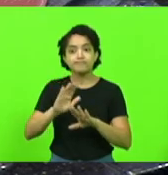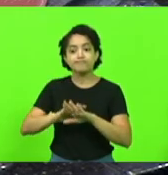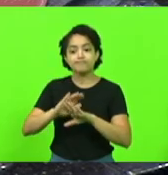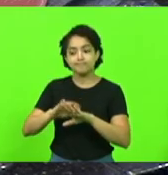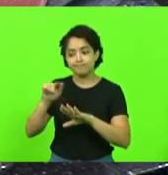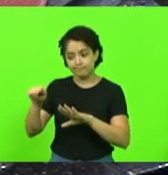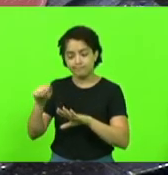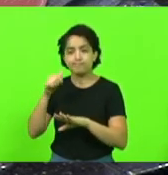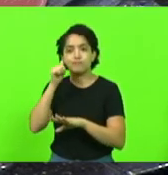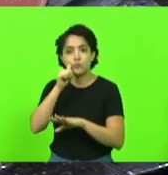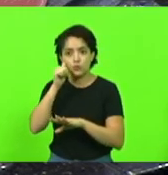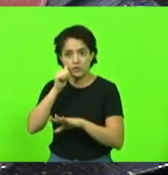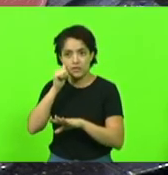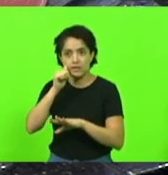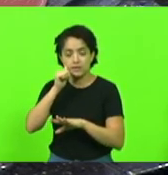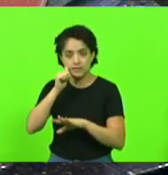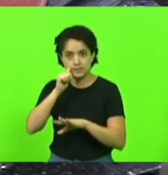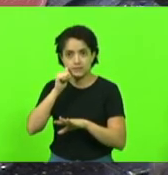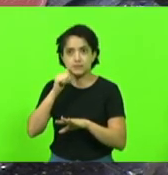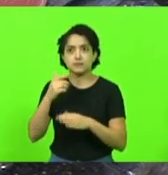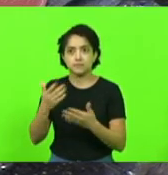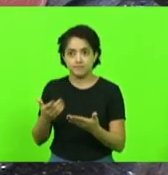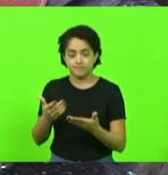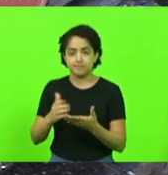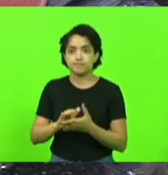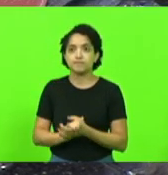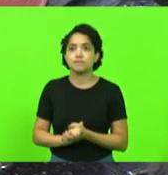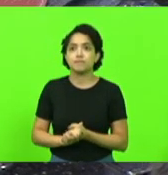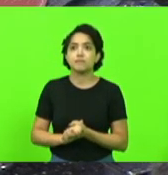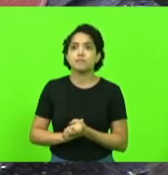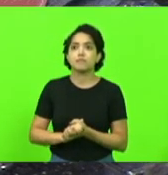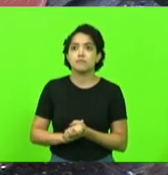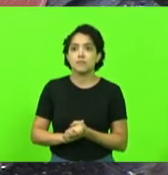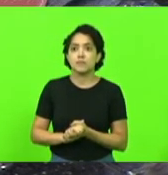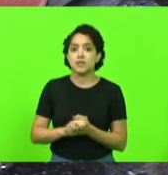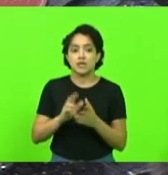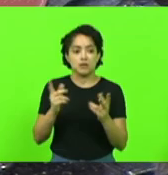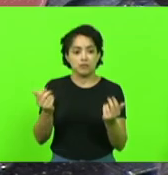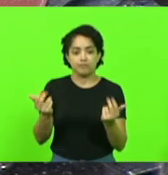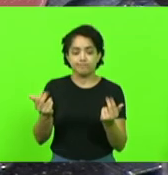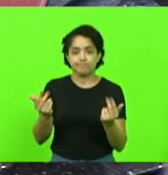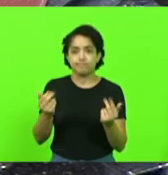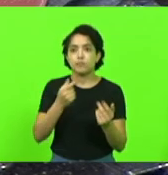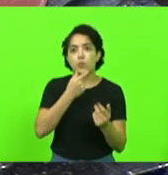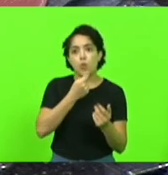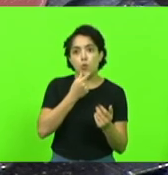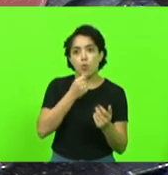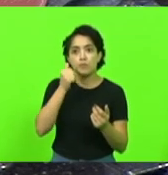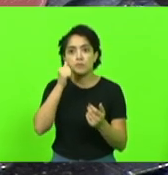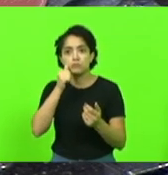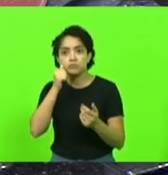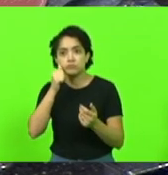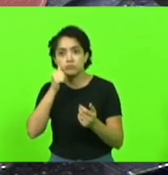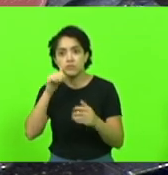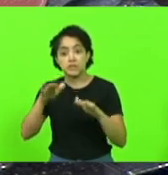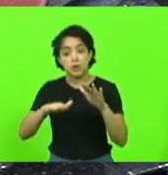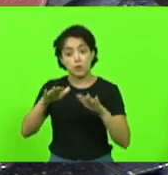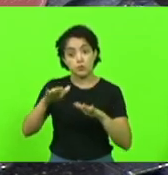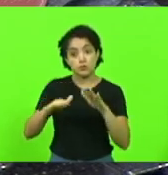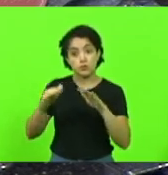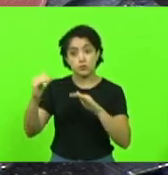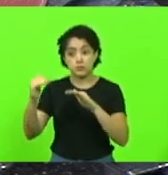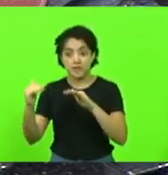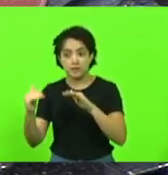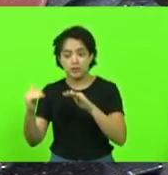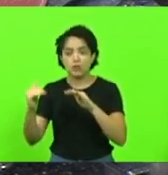mulheres. Mulheres praticam agressões assim como homens, em proporção relativamente menor em alguns casos, mas